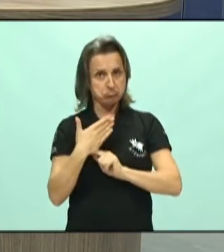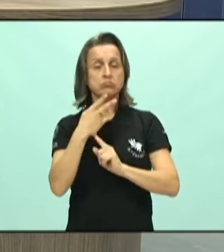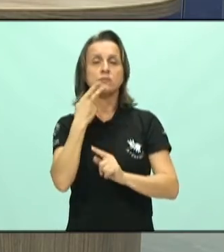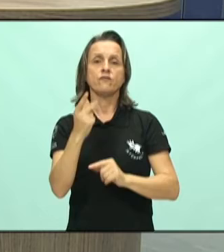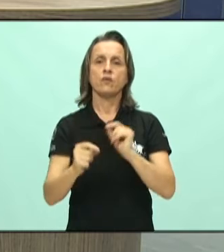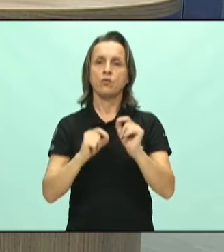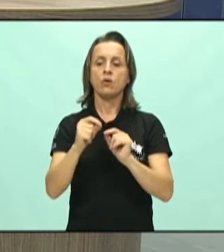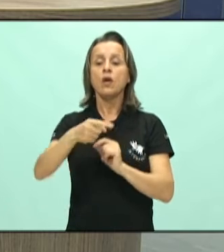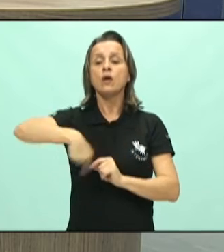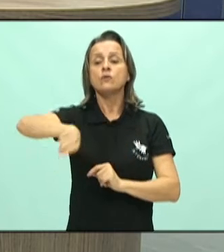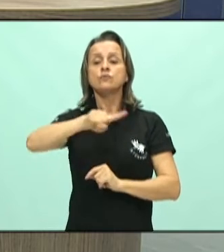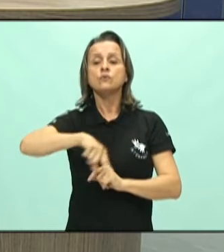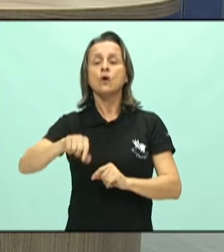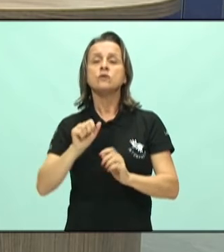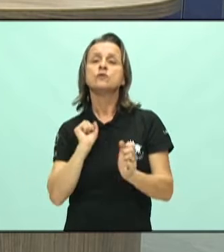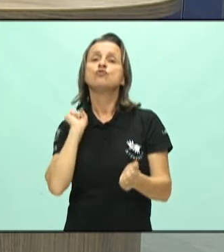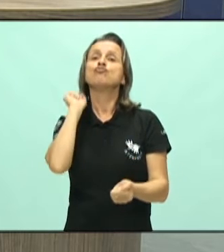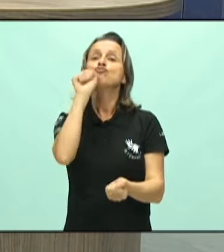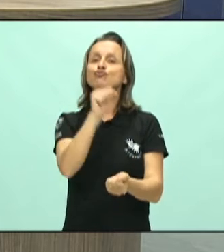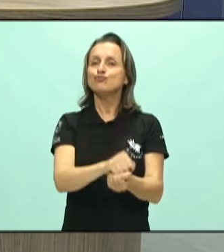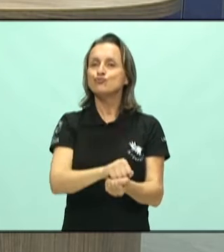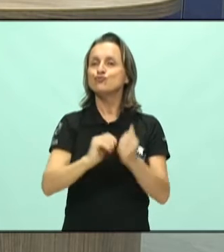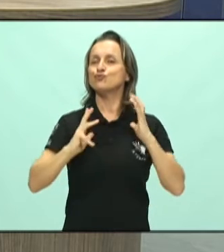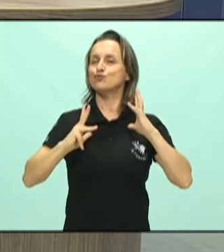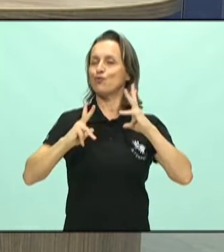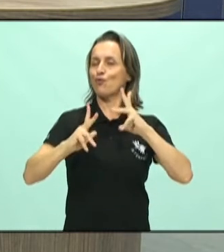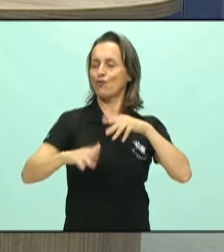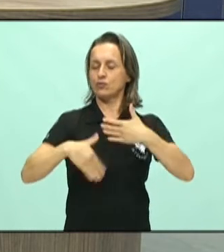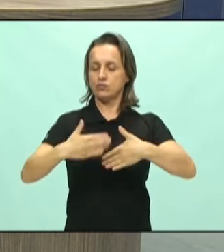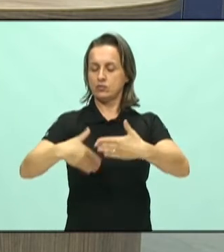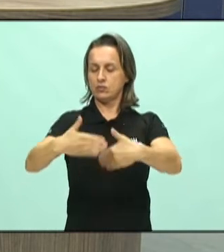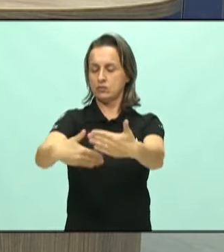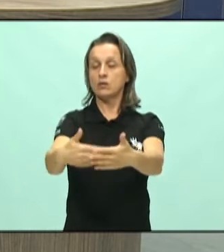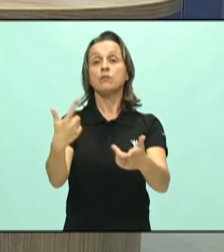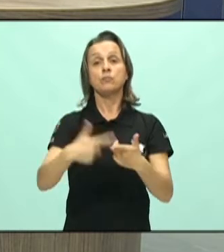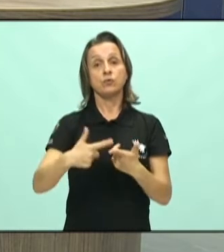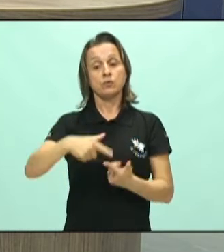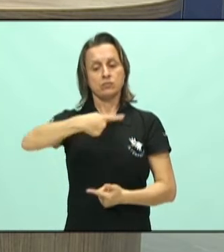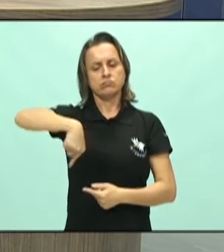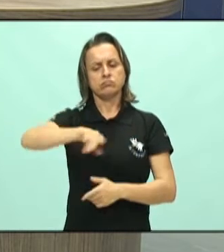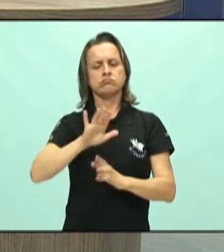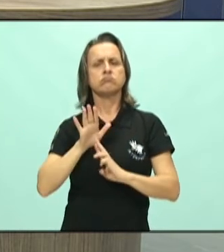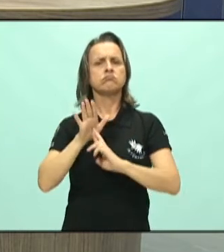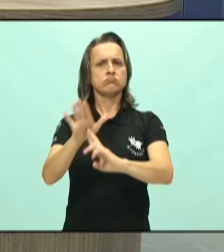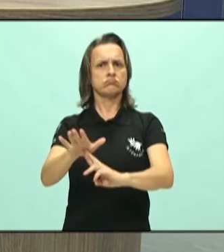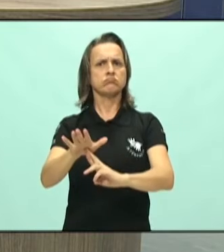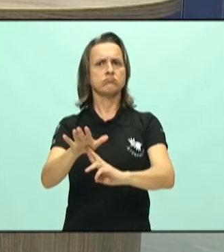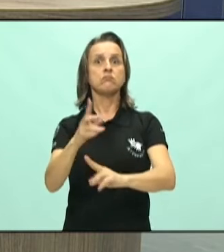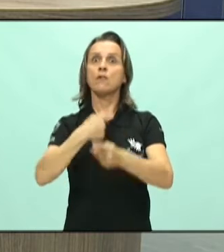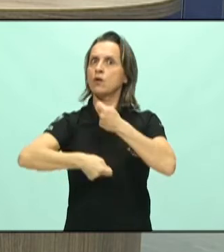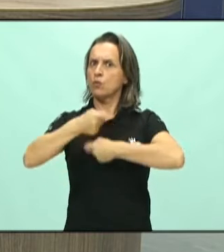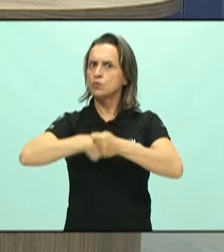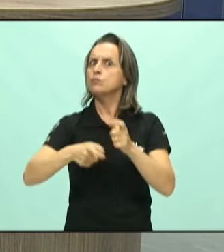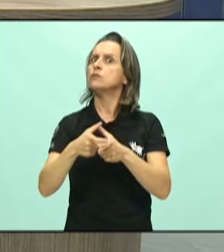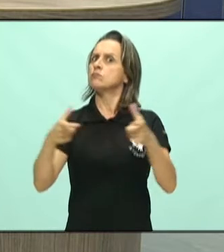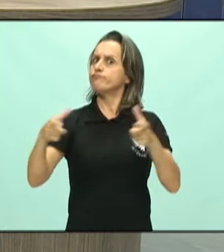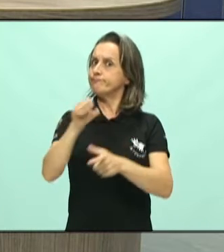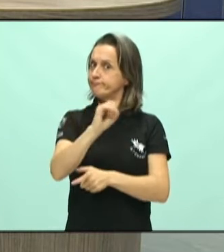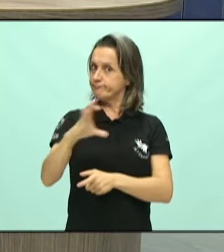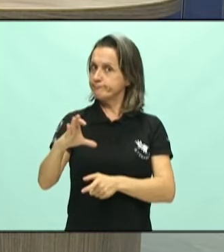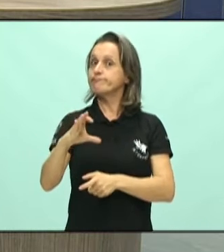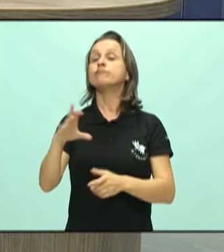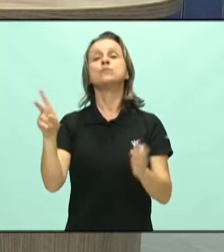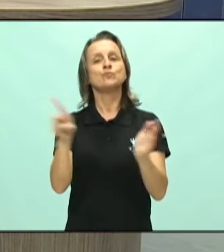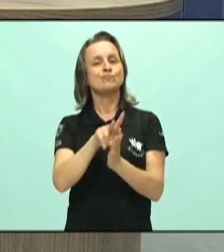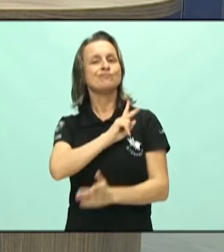que nós faríamos o acompanhamento de todo o processo. Como nós representamos grande parte da economia de Santa Catarina, o próprio